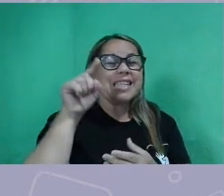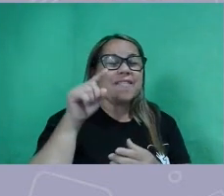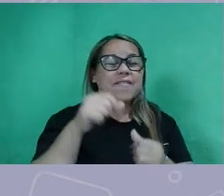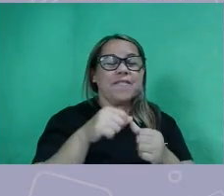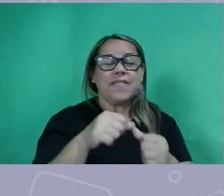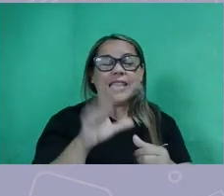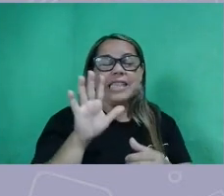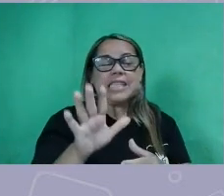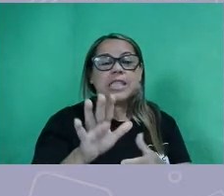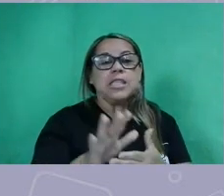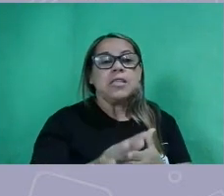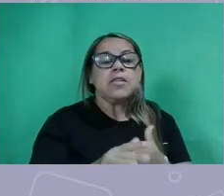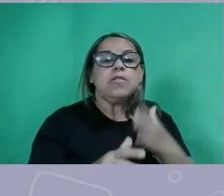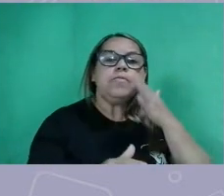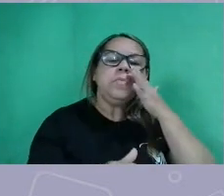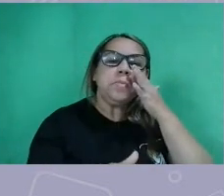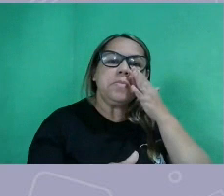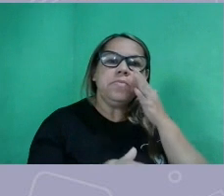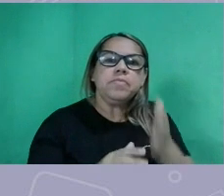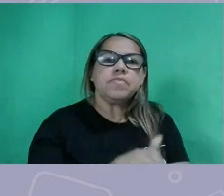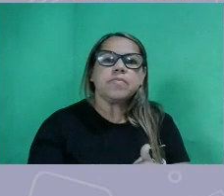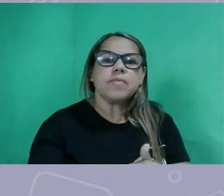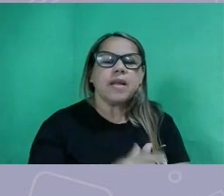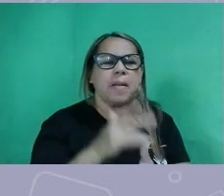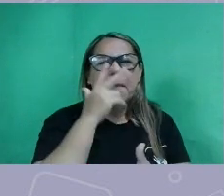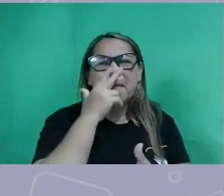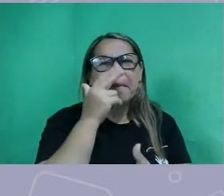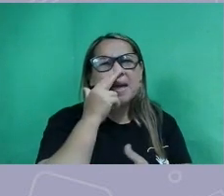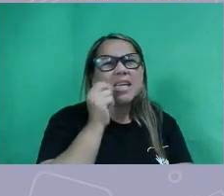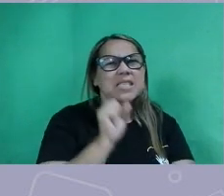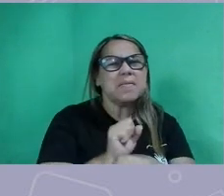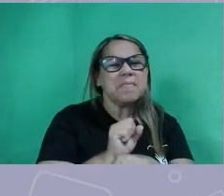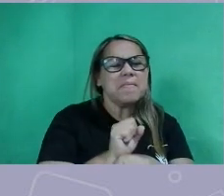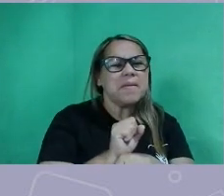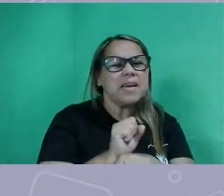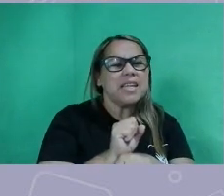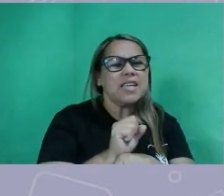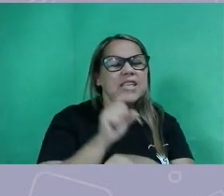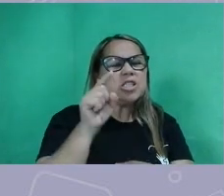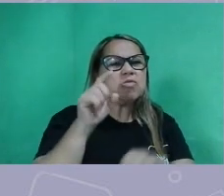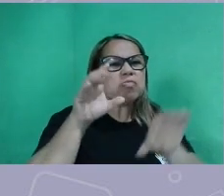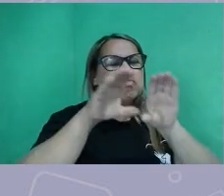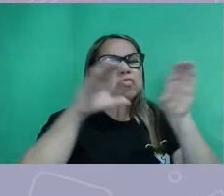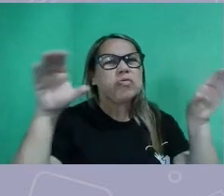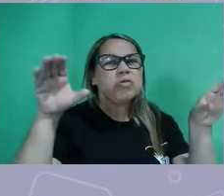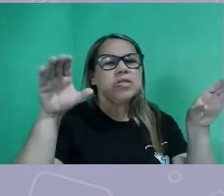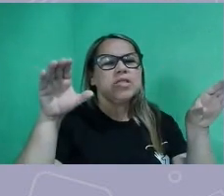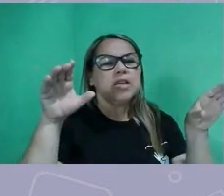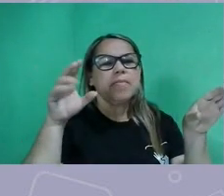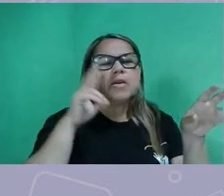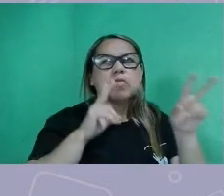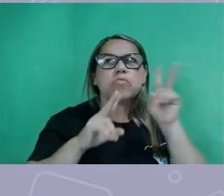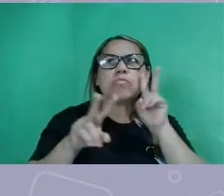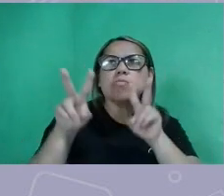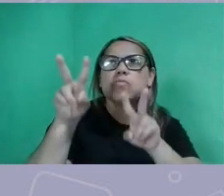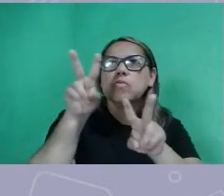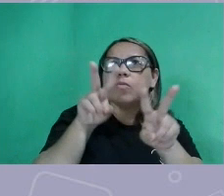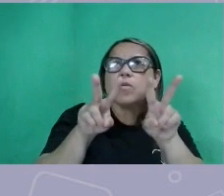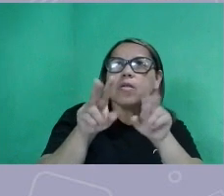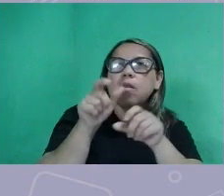longitud o satélite parece imóvel em uma posição fixa no céu para observadores em solo